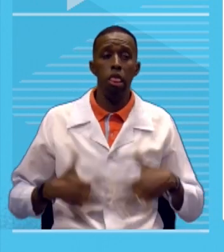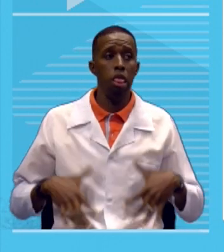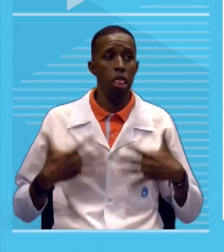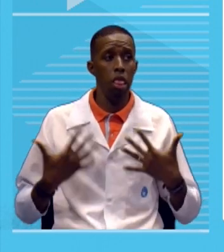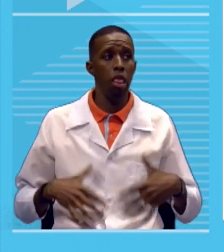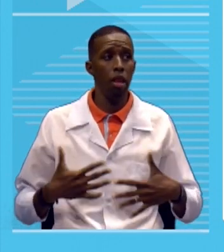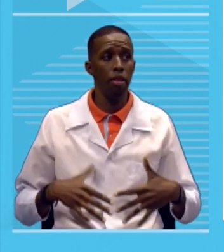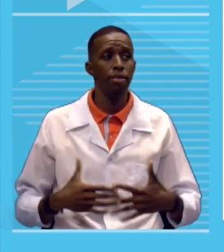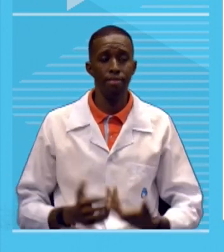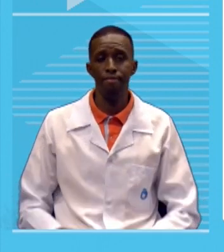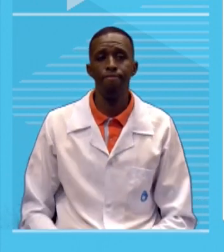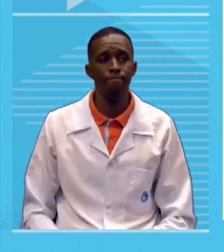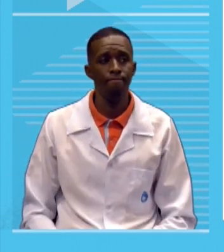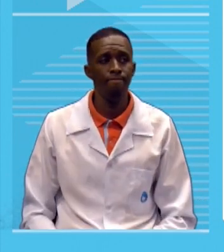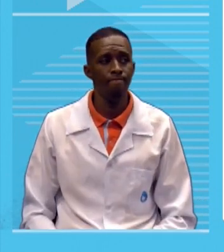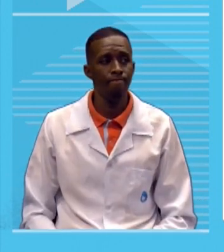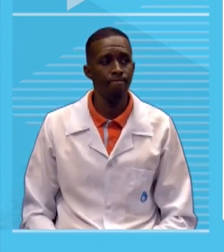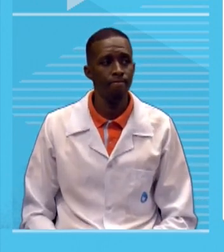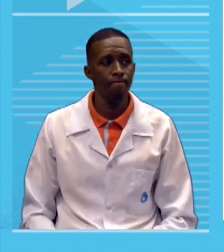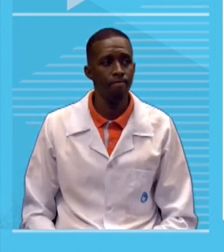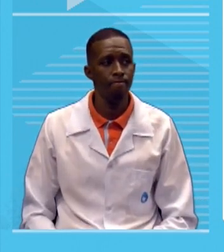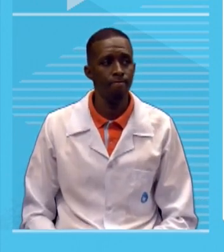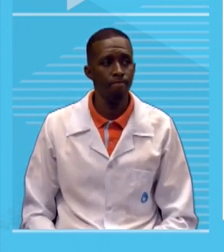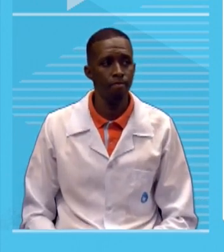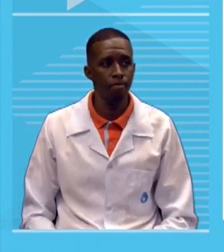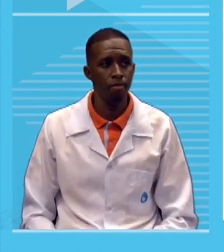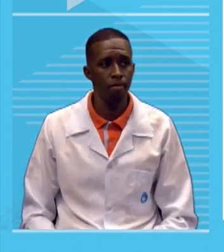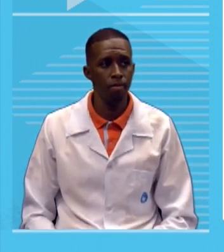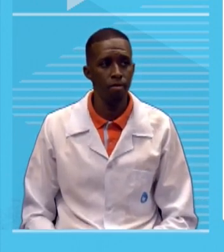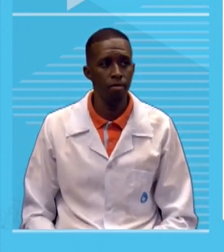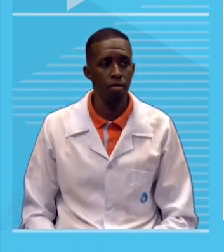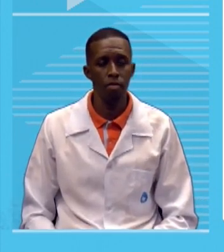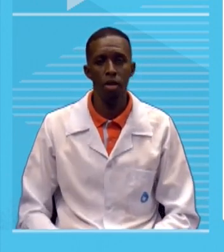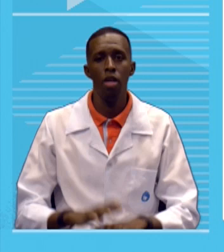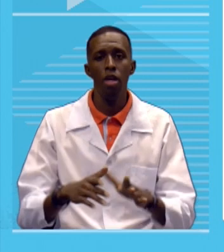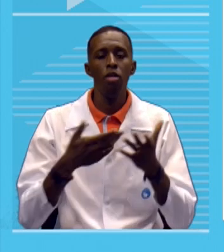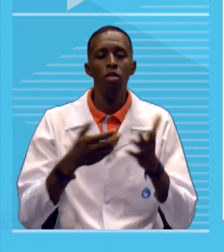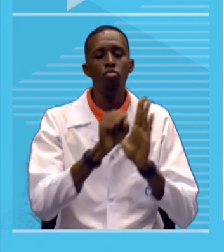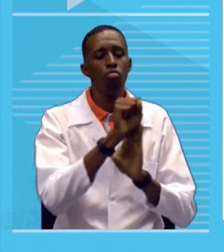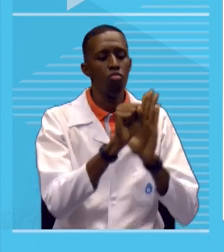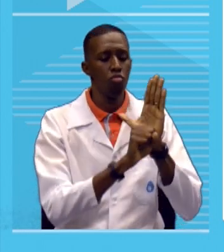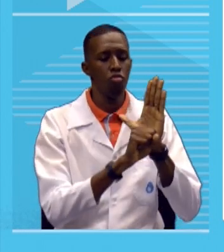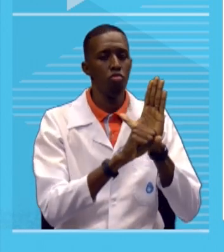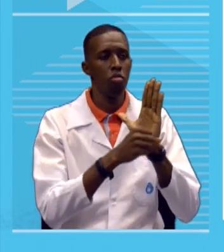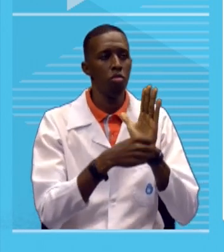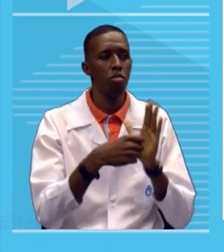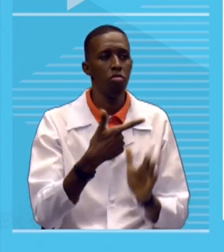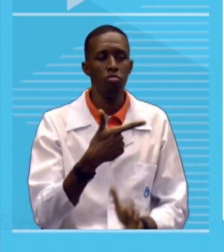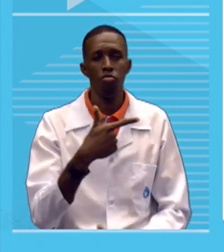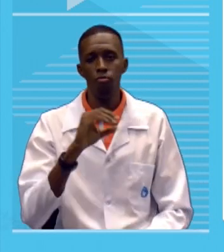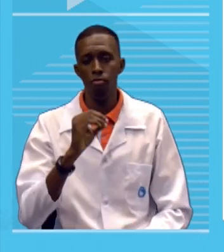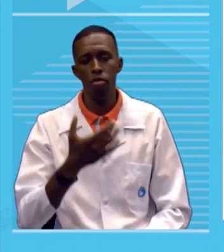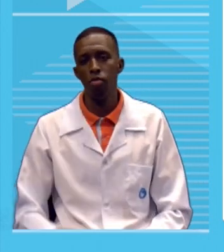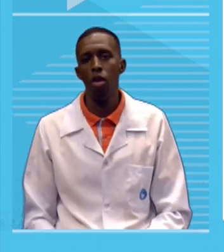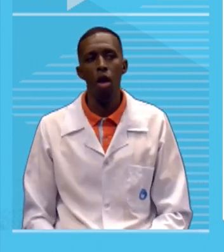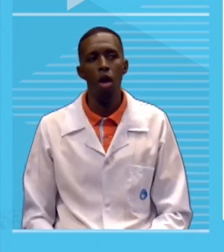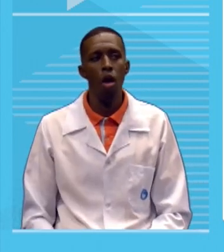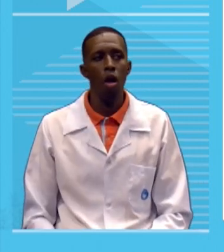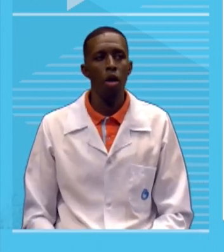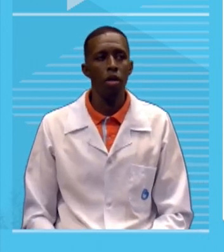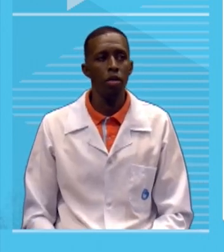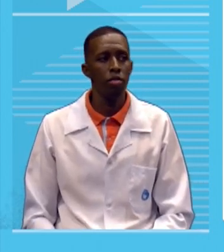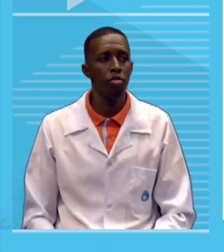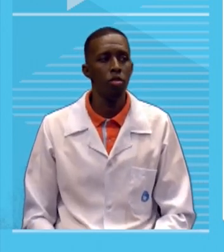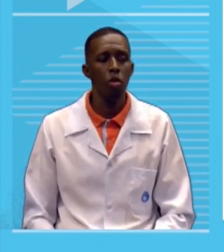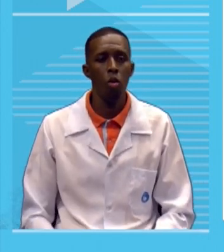1940, mas só em 1970 é que a população urbana ela era maior que a